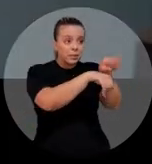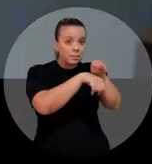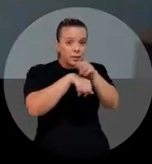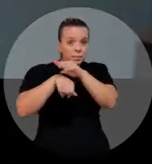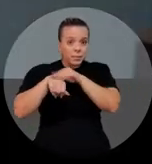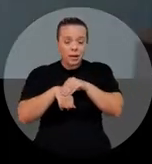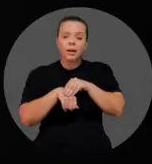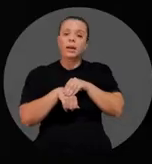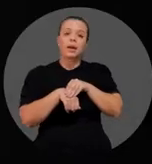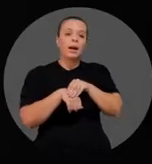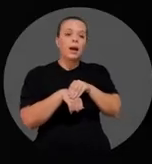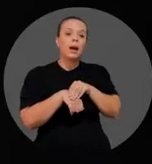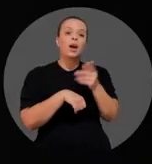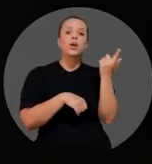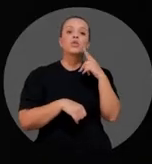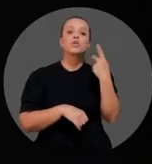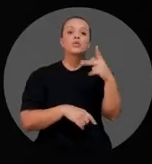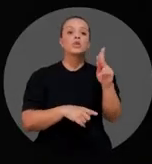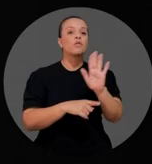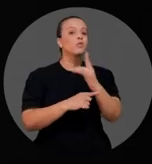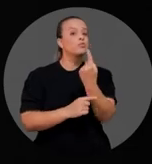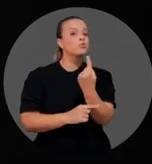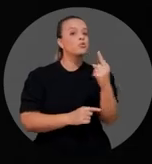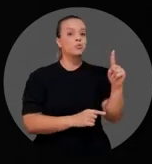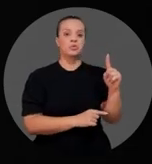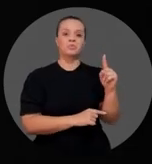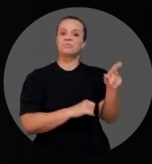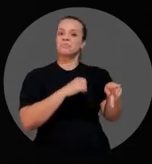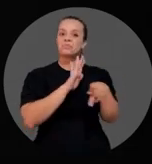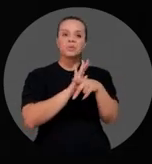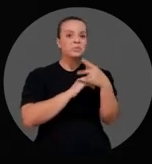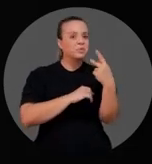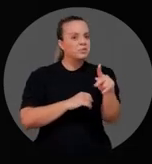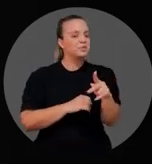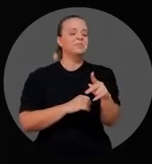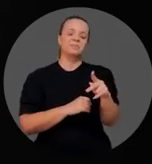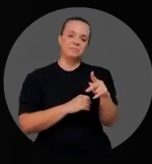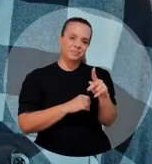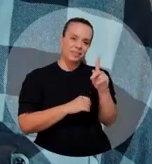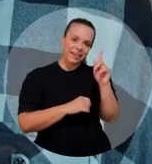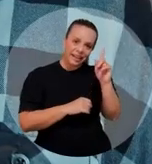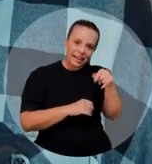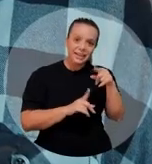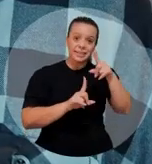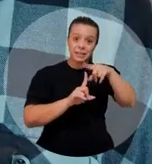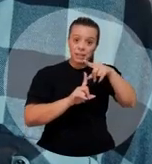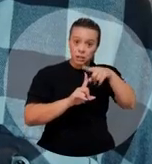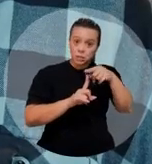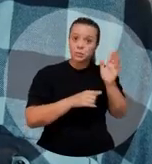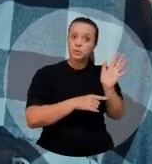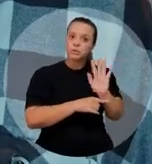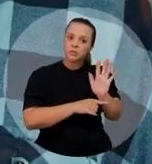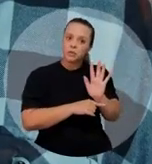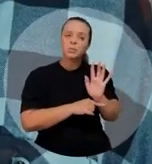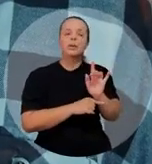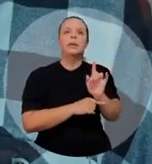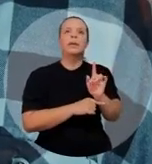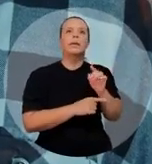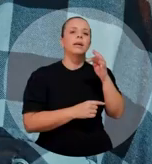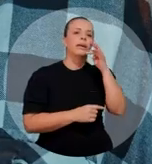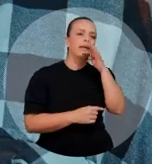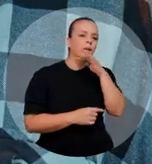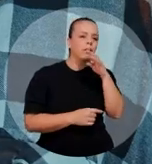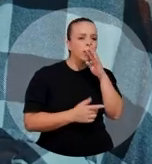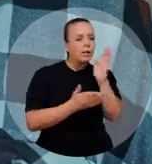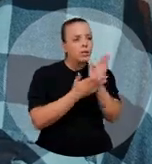fazer o seu filme, mais único e individual ele vai ficar, mais ele vai ser seu. Então, essa questão de gênero, eu acredito